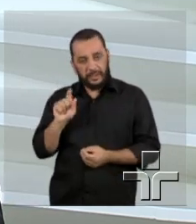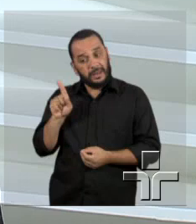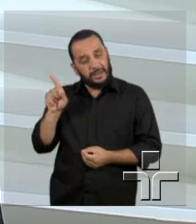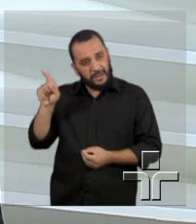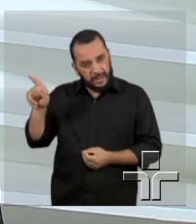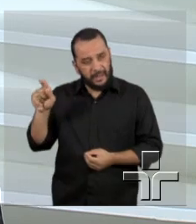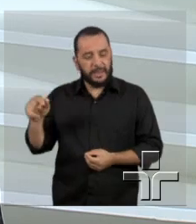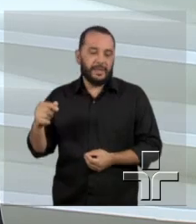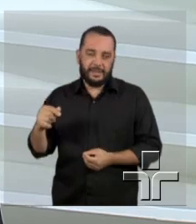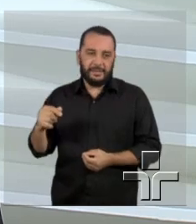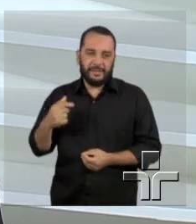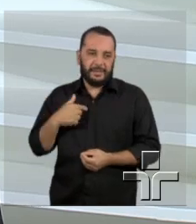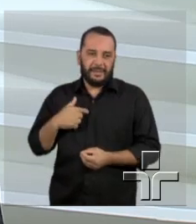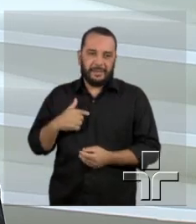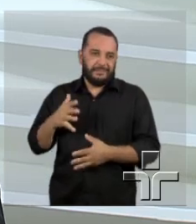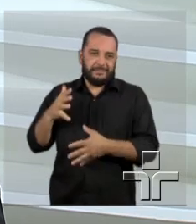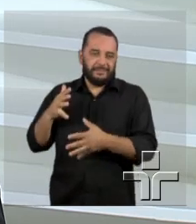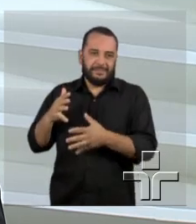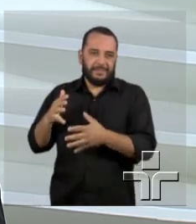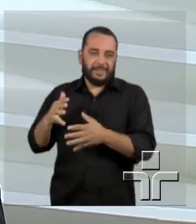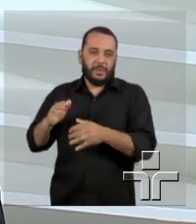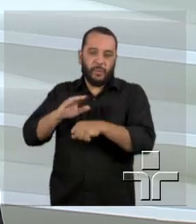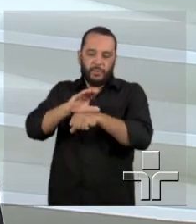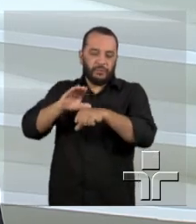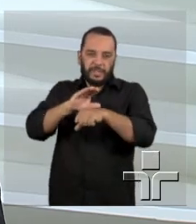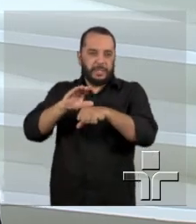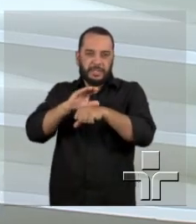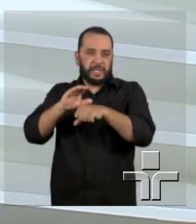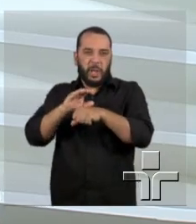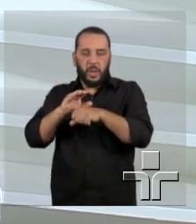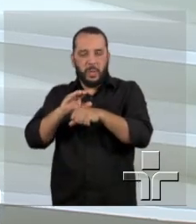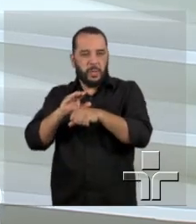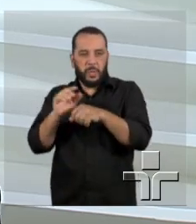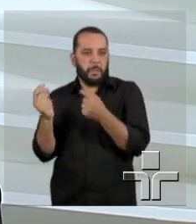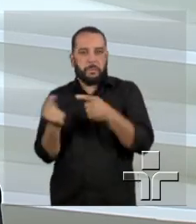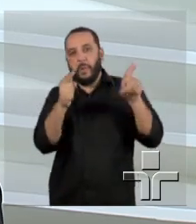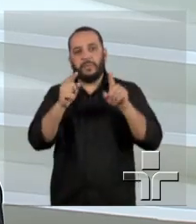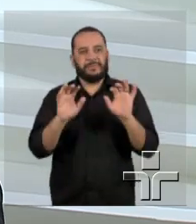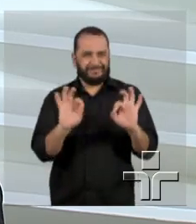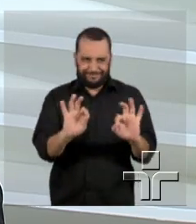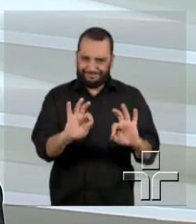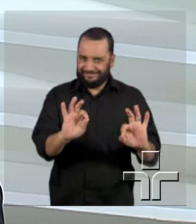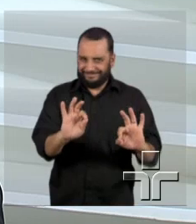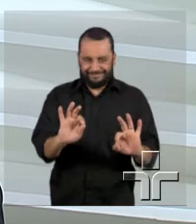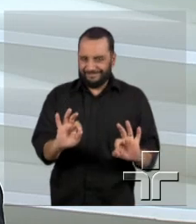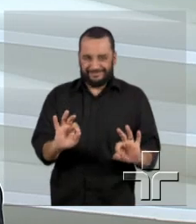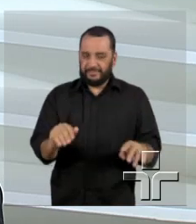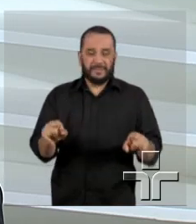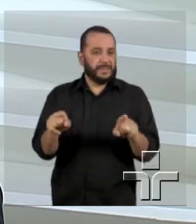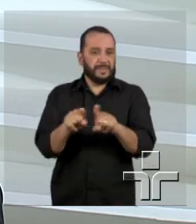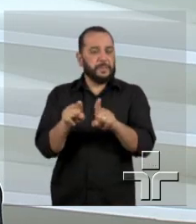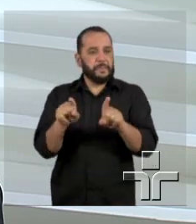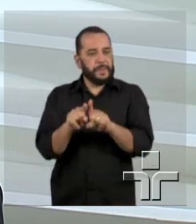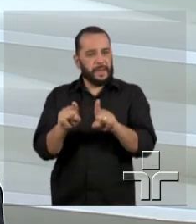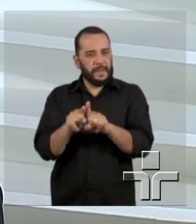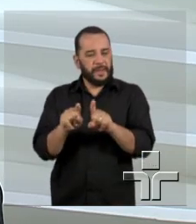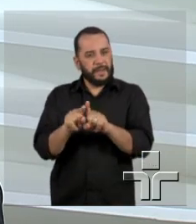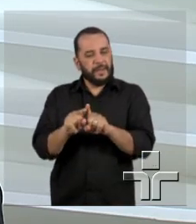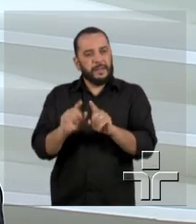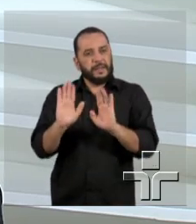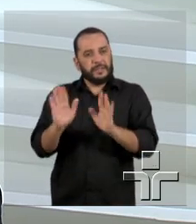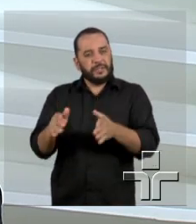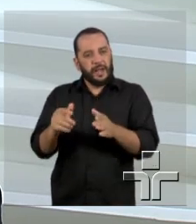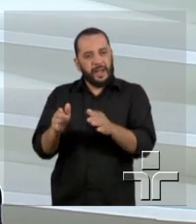ato, não desconstituiu nenhum ato processual, não desconstituiu nenhuma diligência,